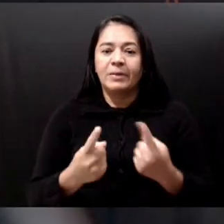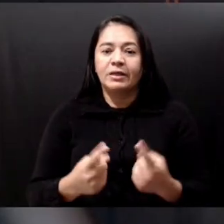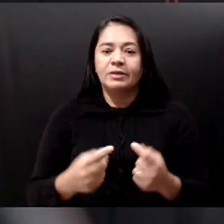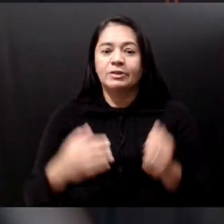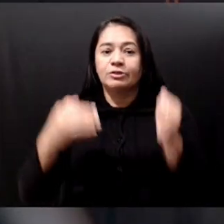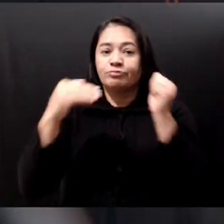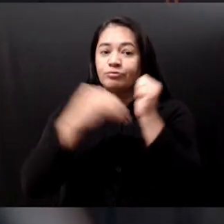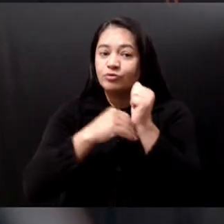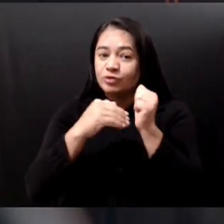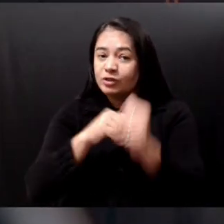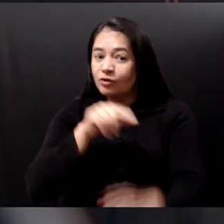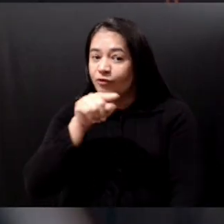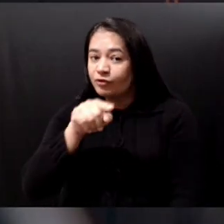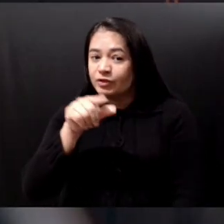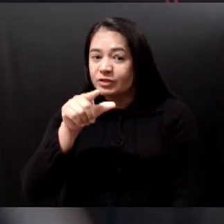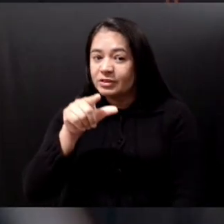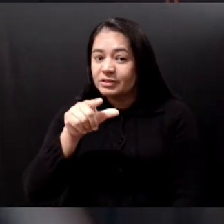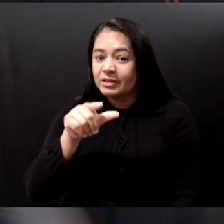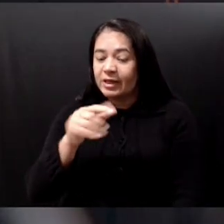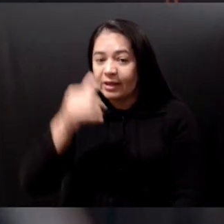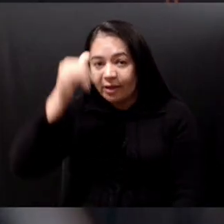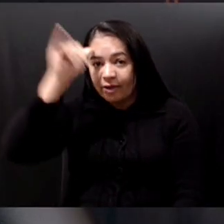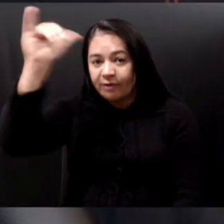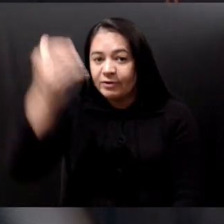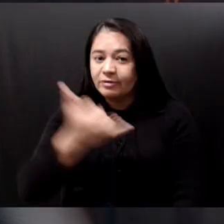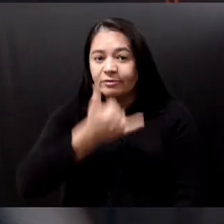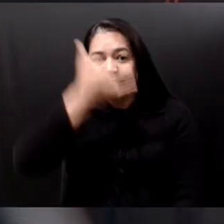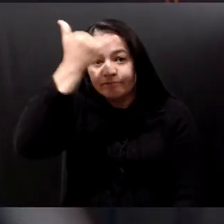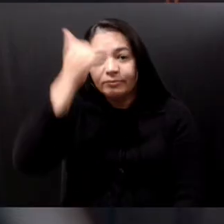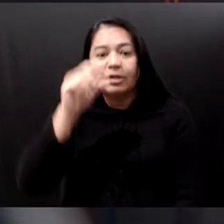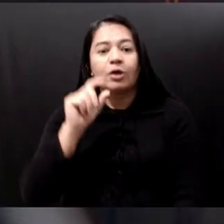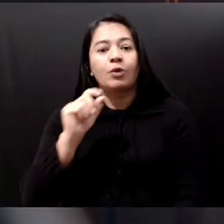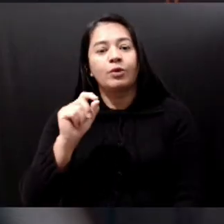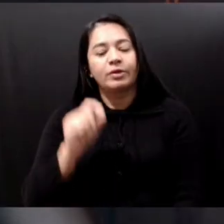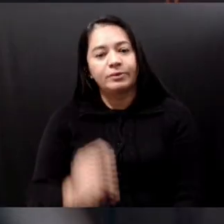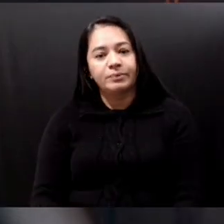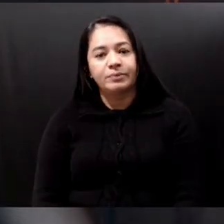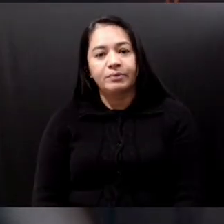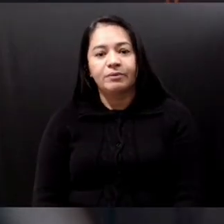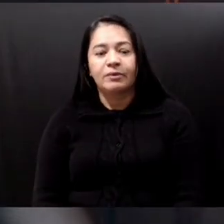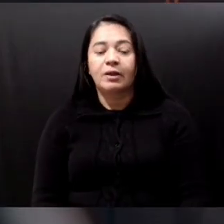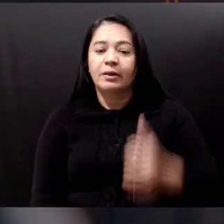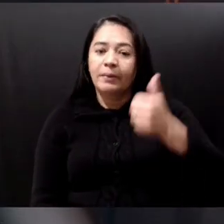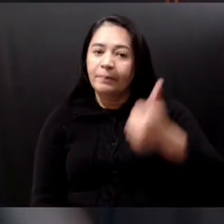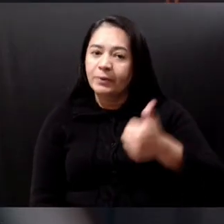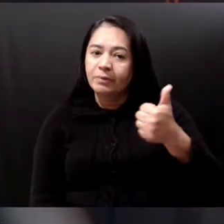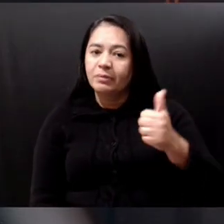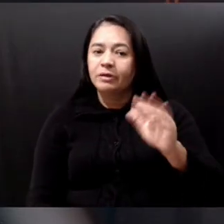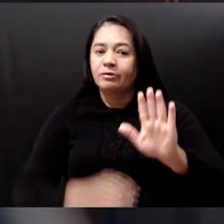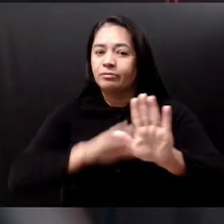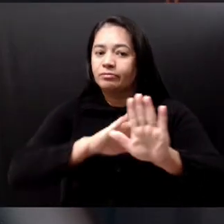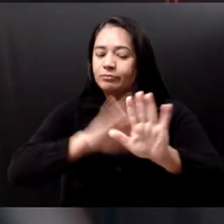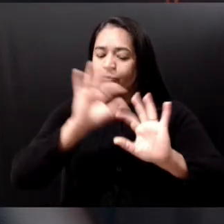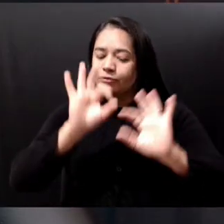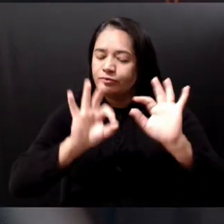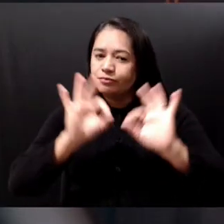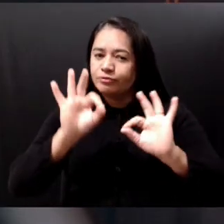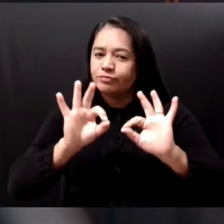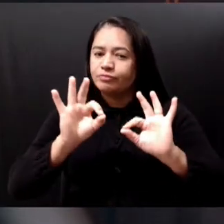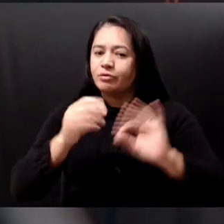menos frustração é você se preparar financeiramente, é você de fato,